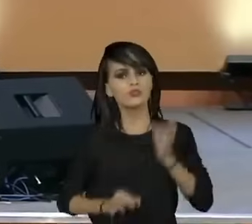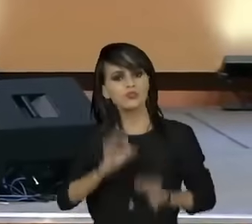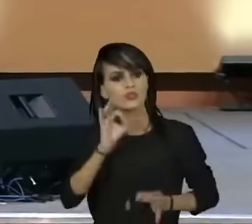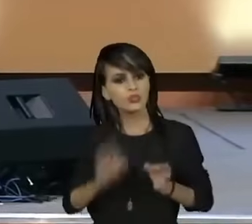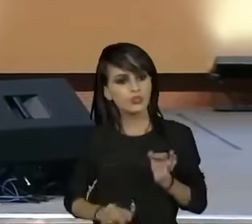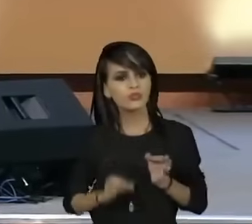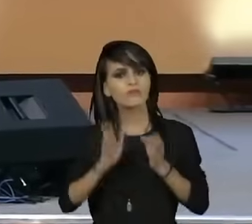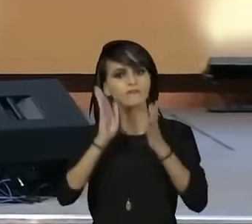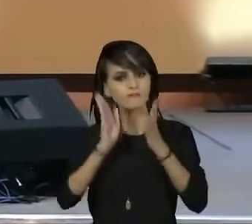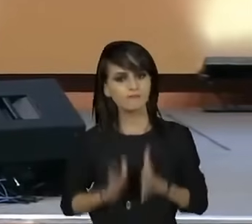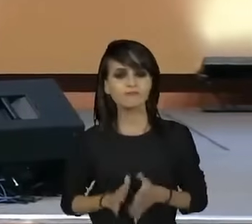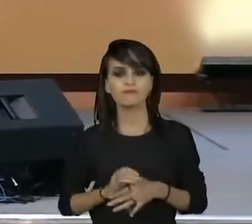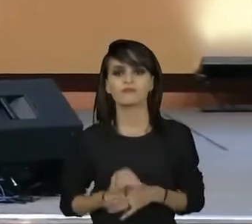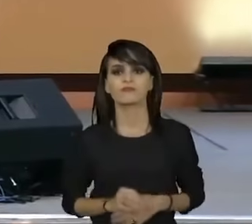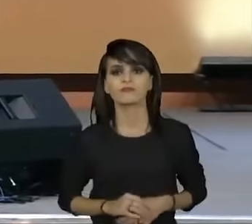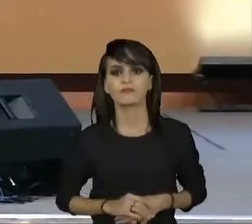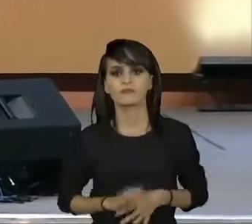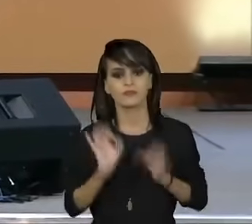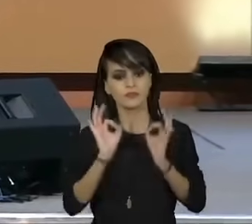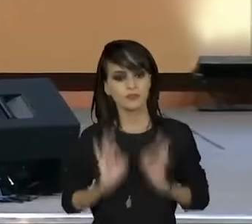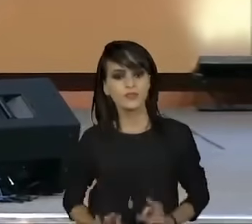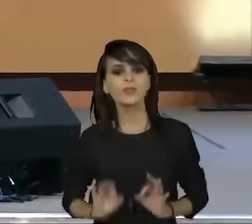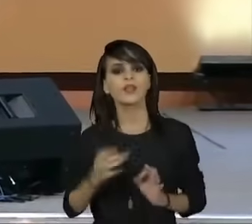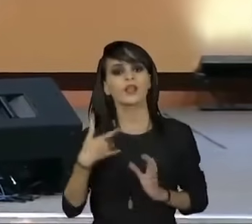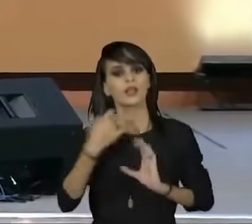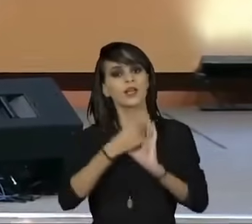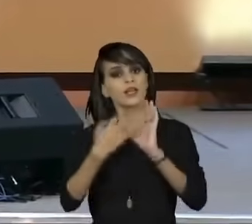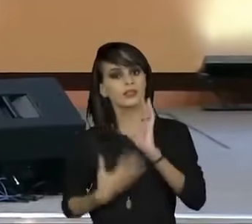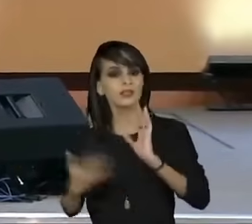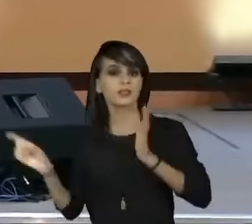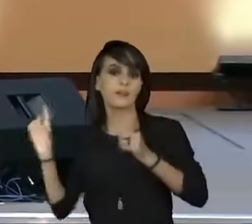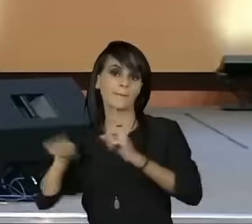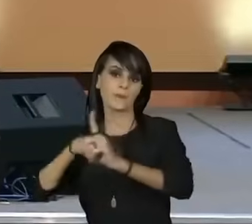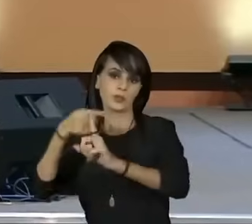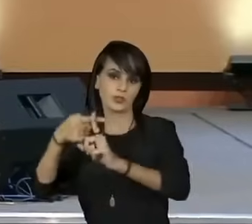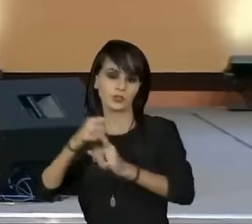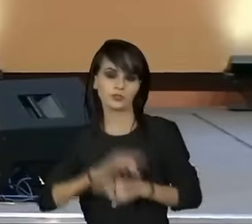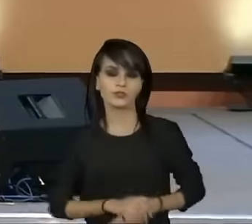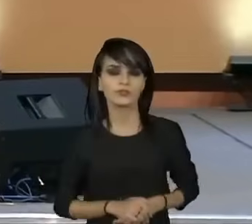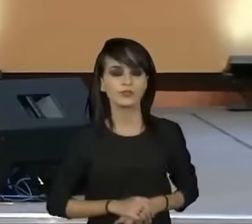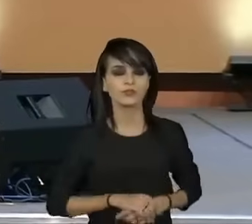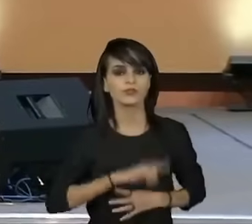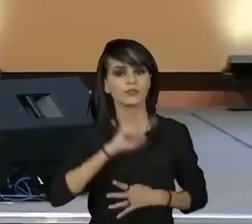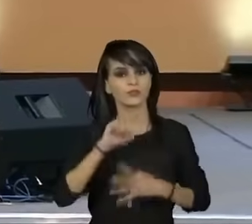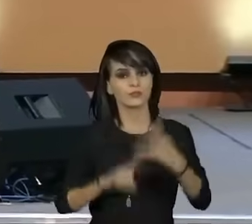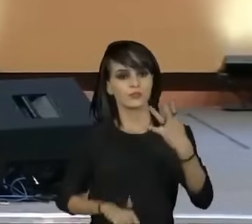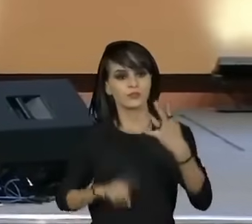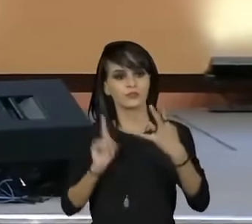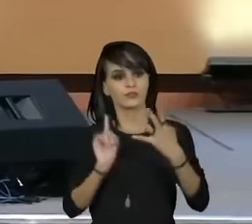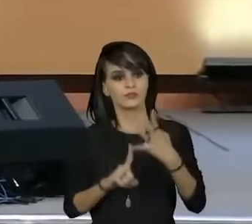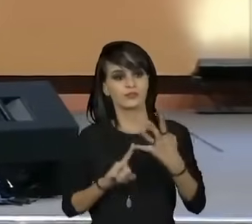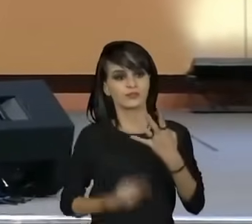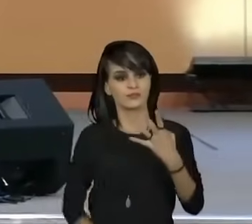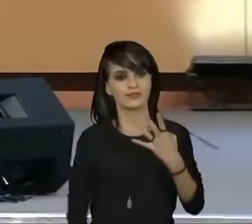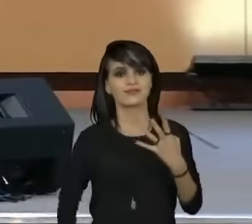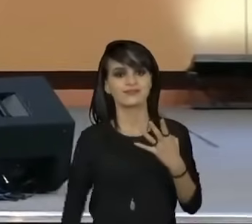é íntegra Isso é uma característica positiva quarto lugar